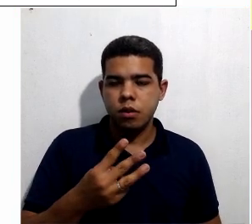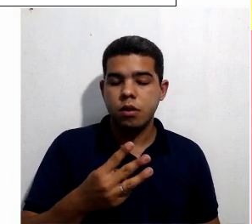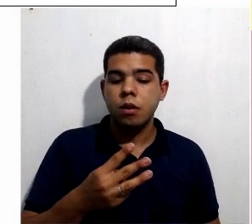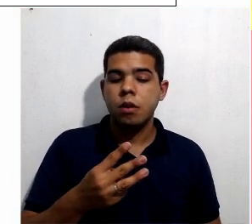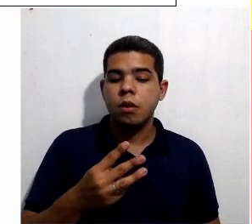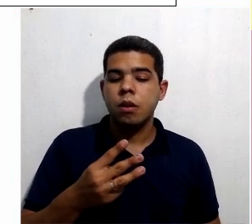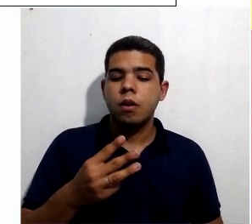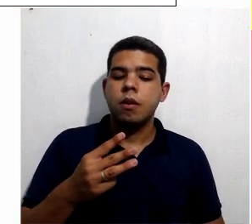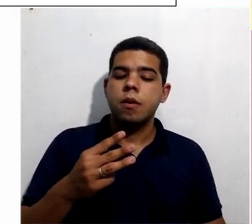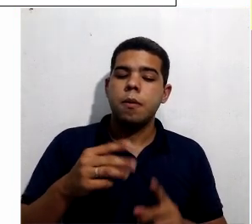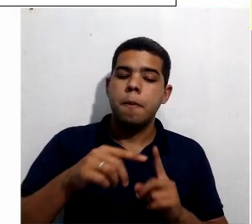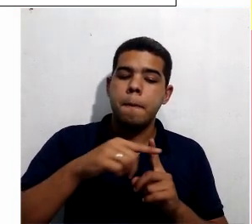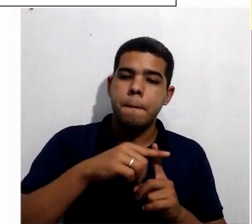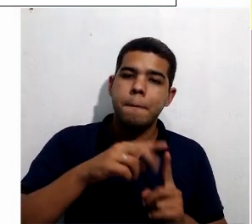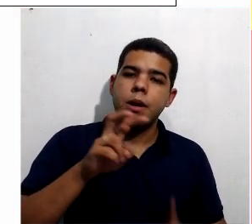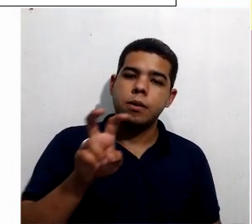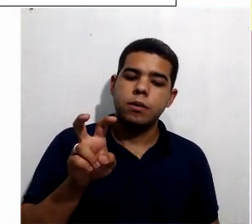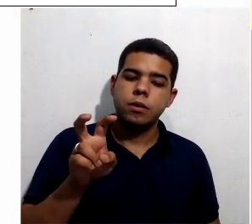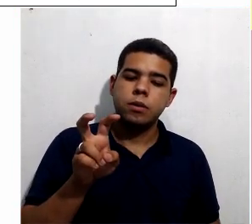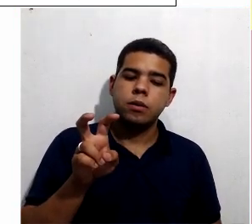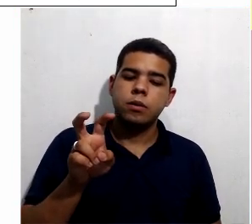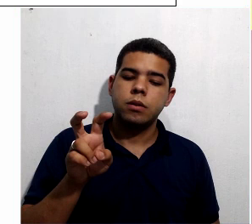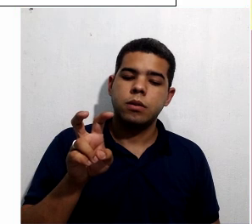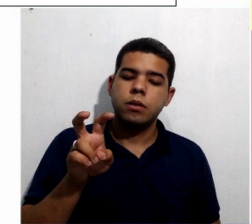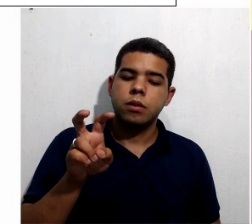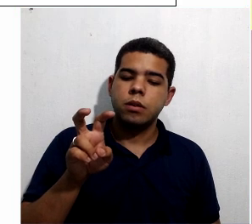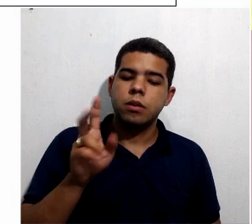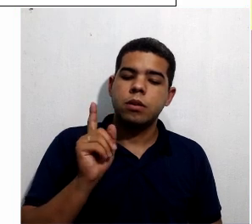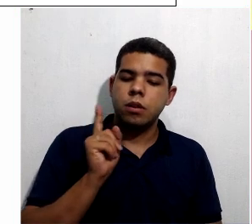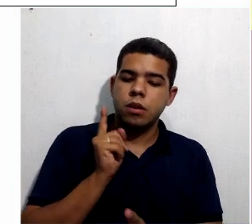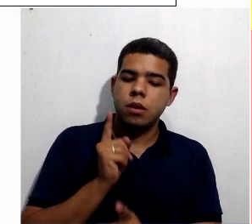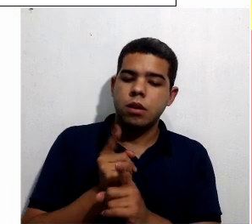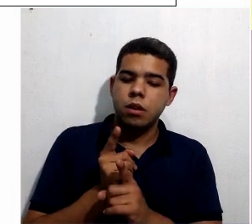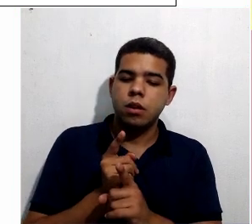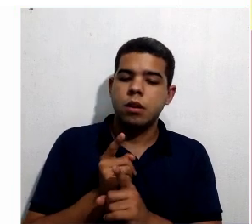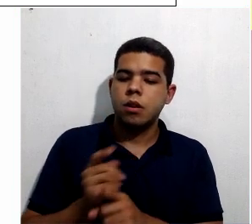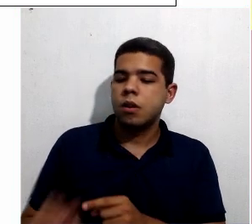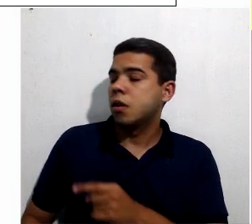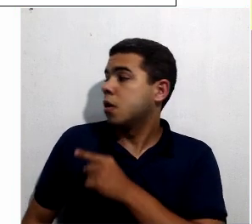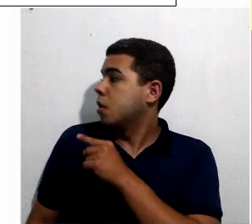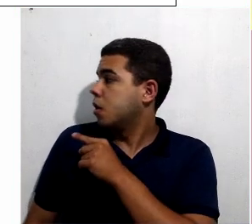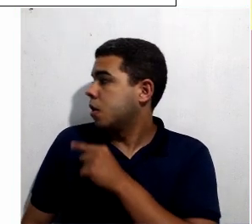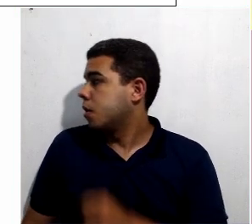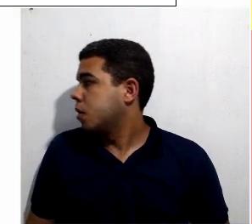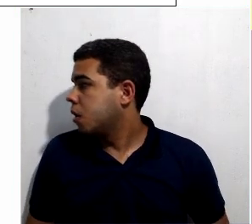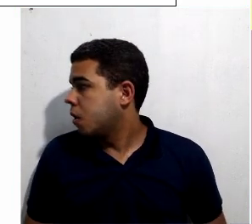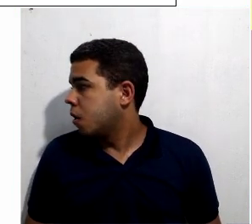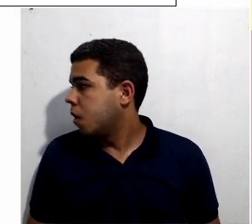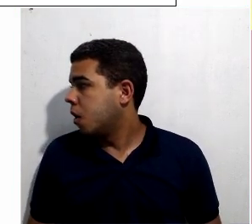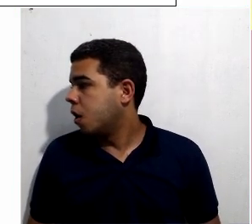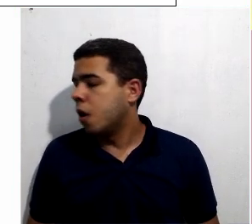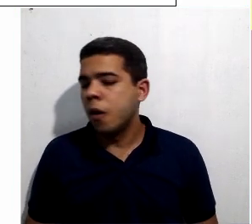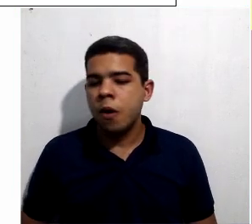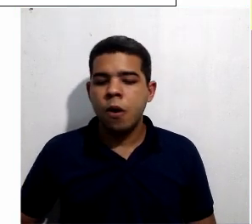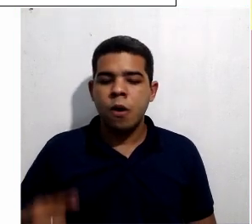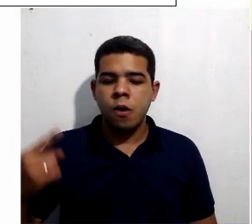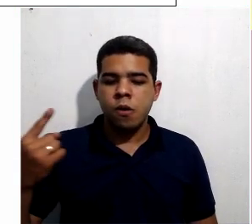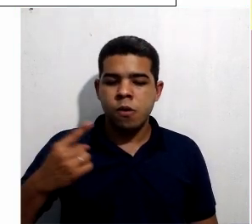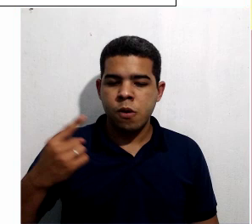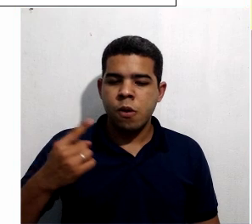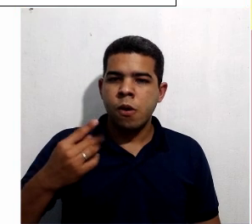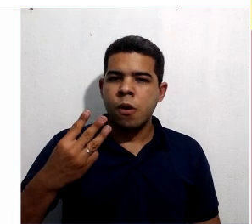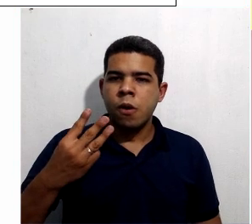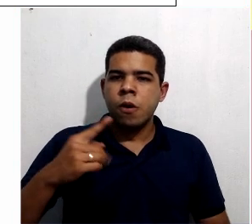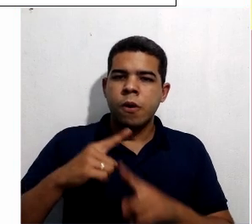3 vezes 14, mais o 5. E aqui eu consigo encontrar essa expressão. Primeiramente, eu resolvo o produto,